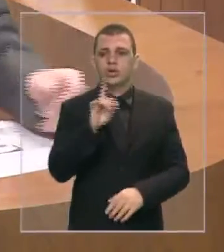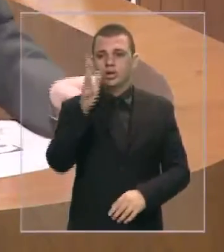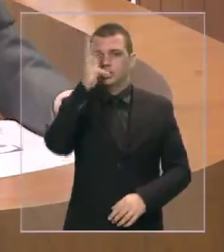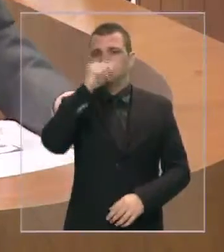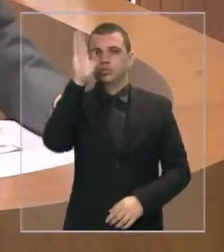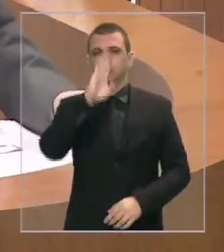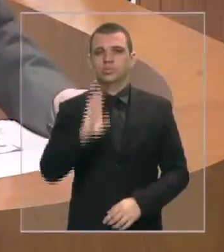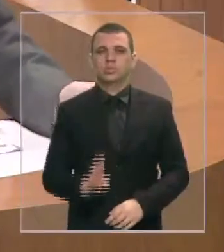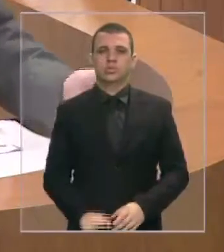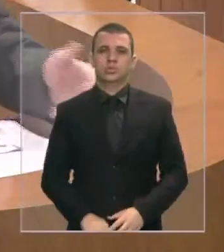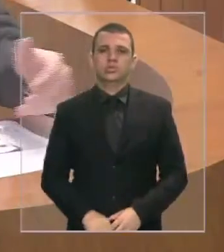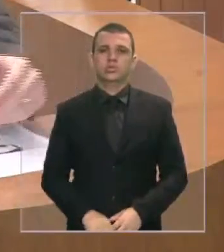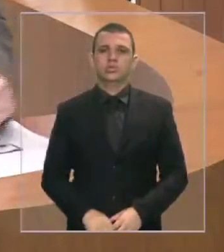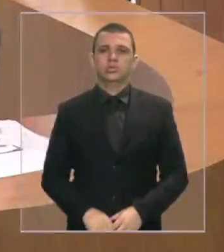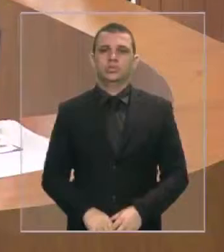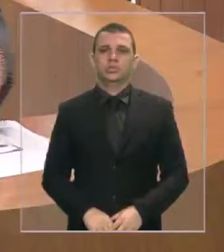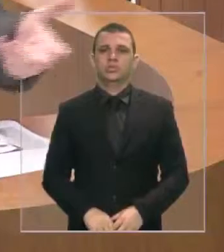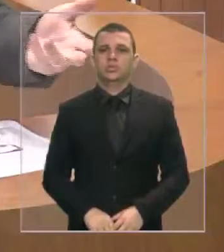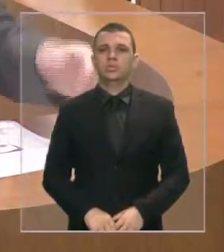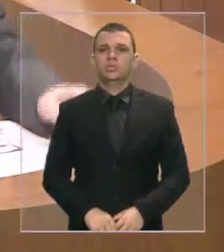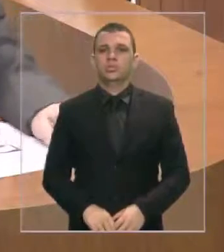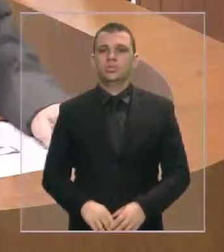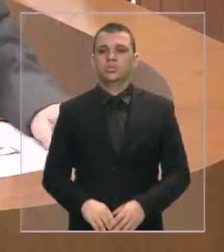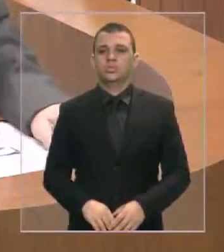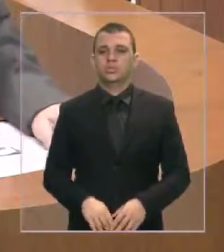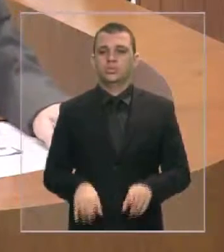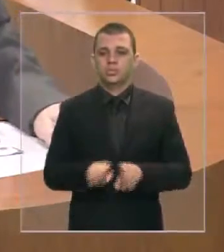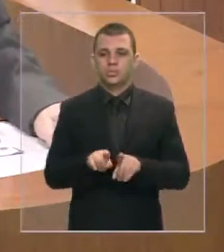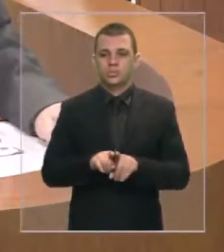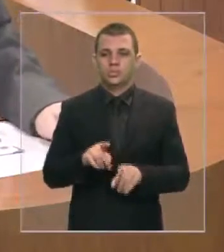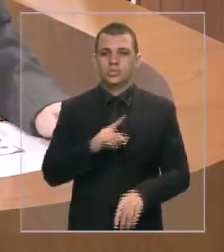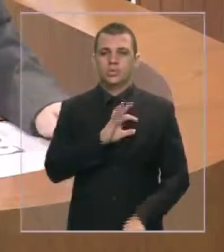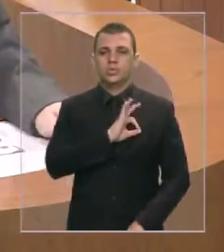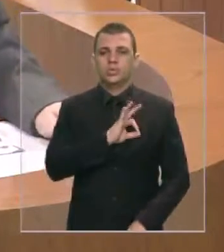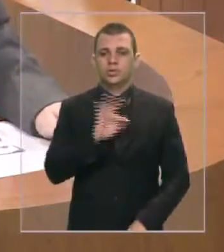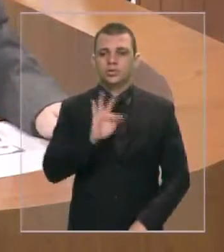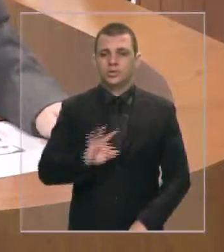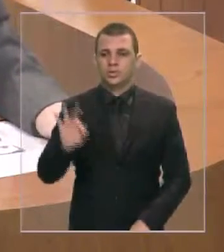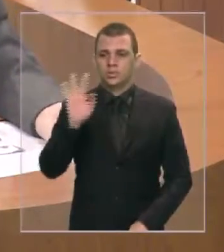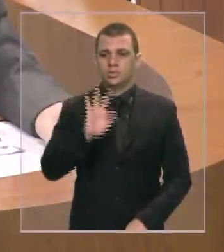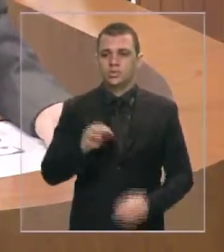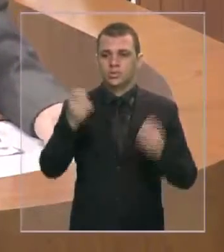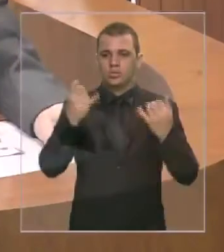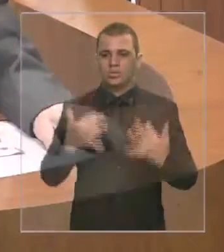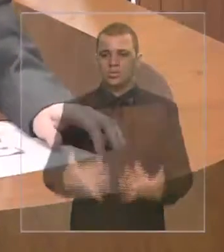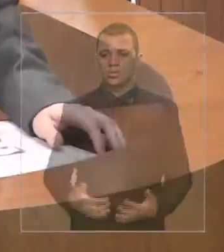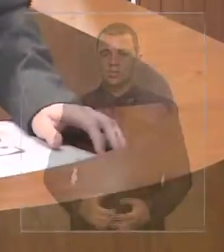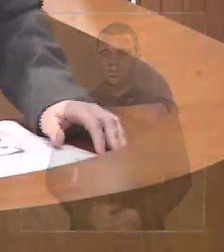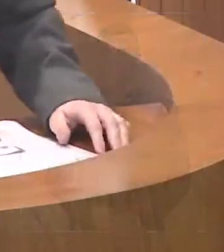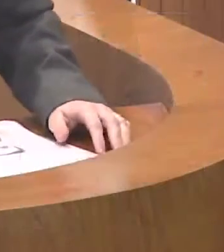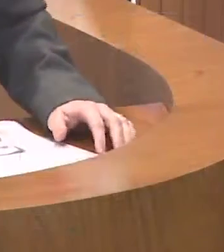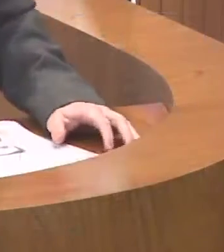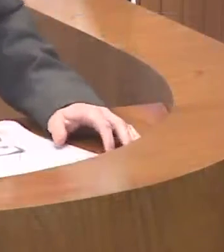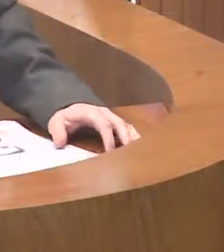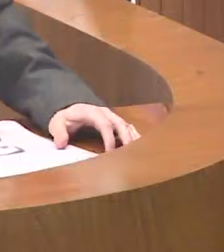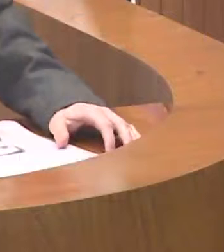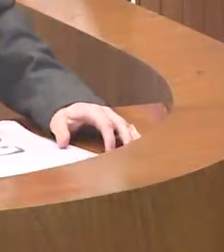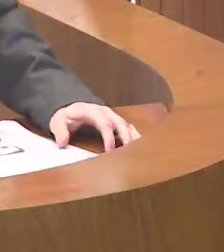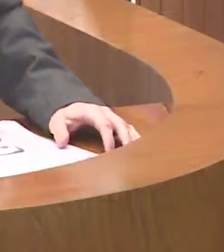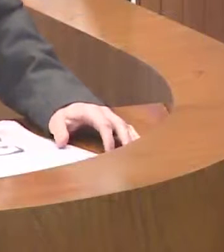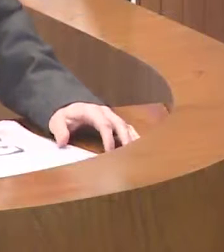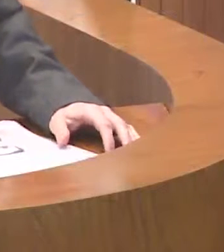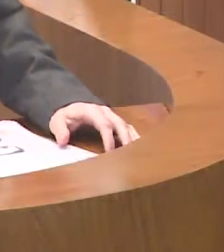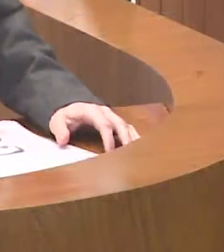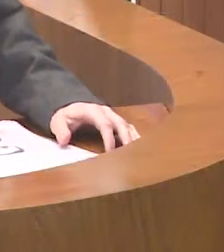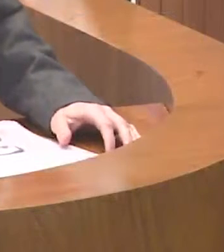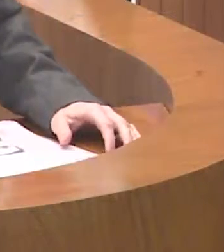a própria Polícia Federal, ontem, quando do vazamento, que após o processo ter sido enviado